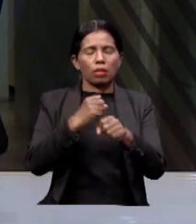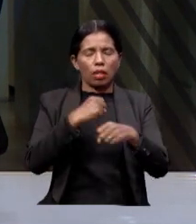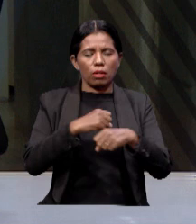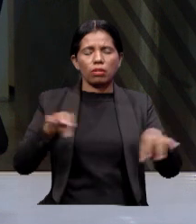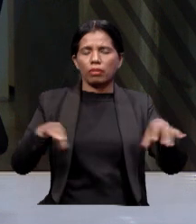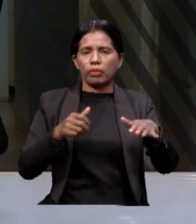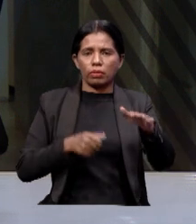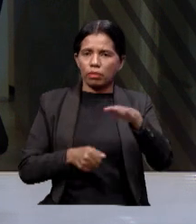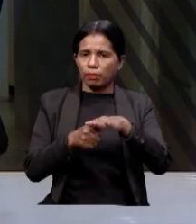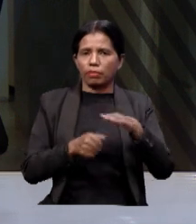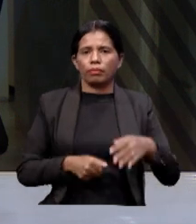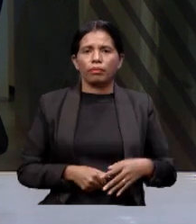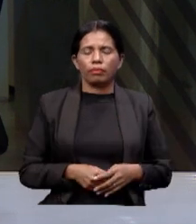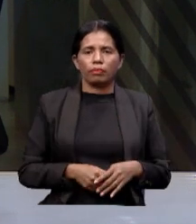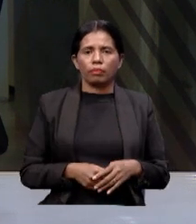ilegal.